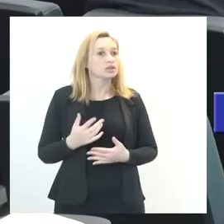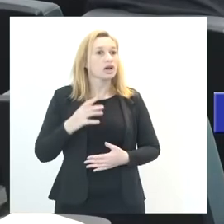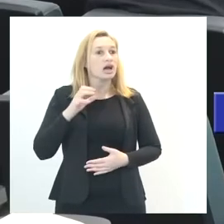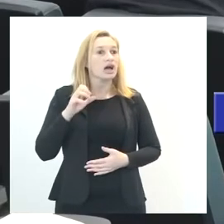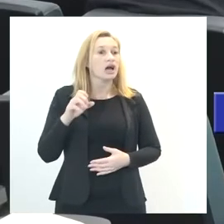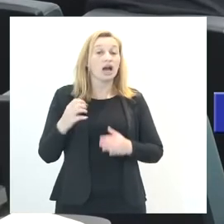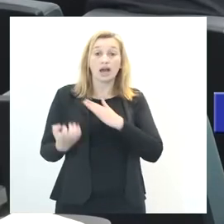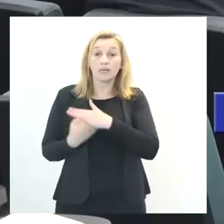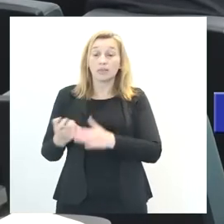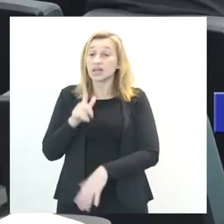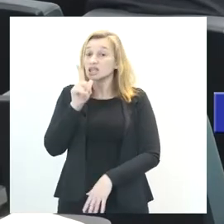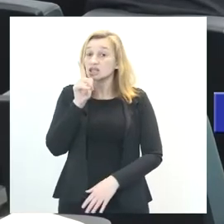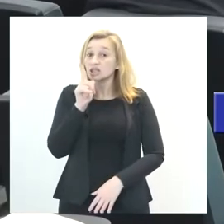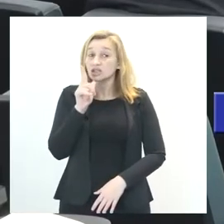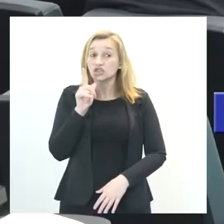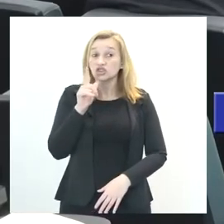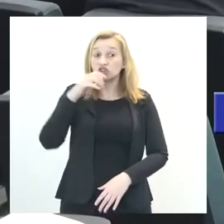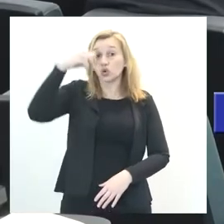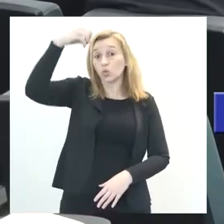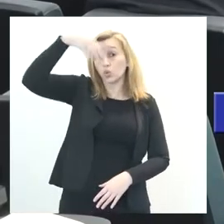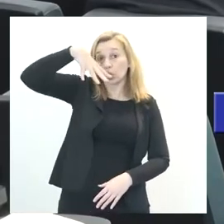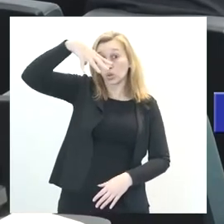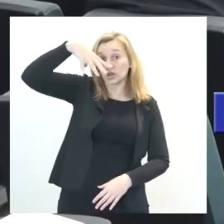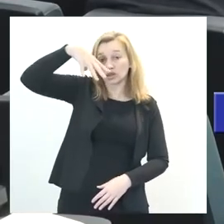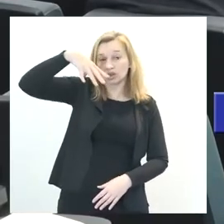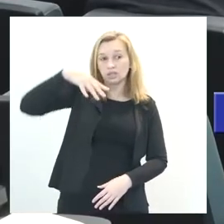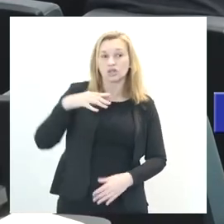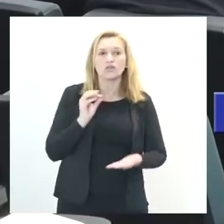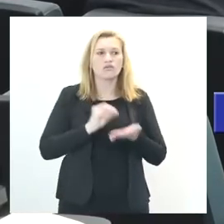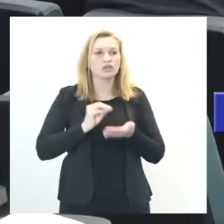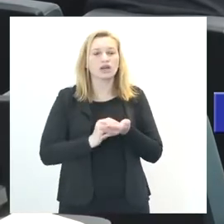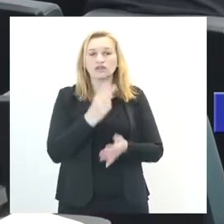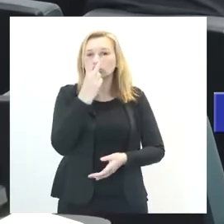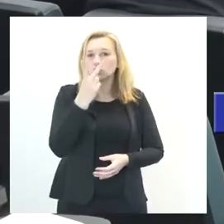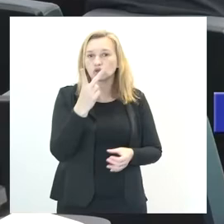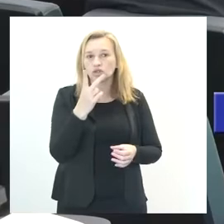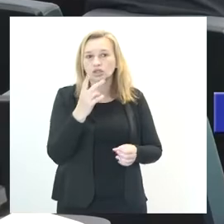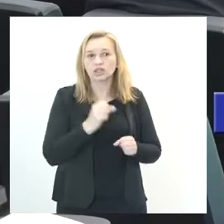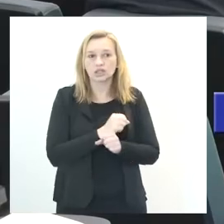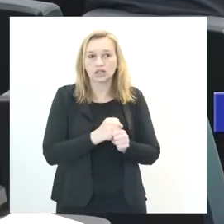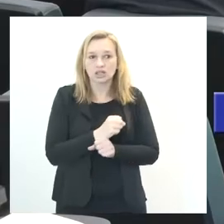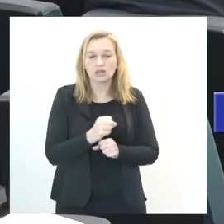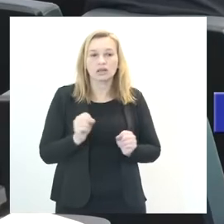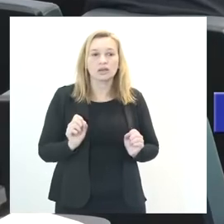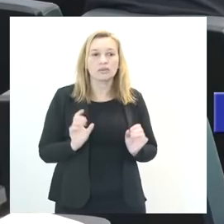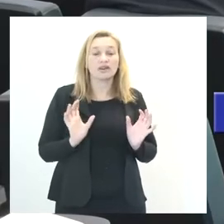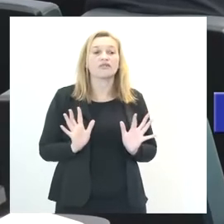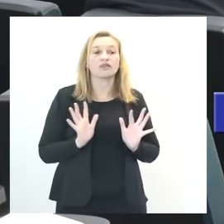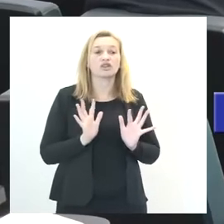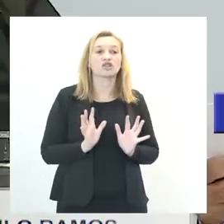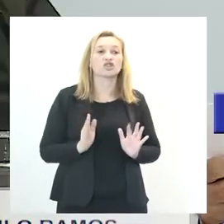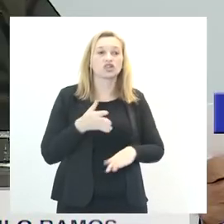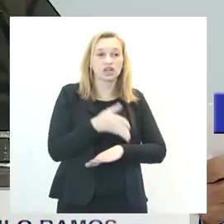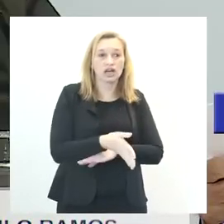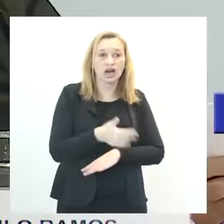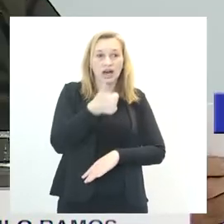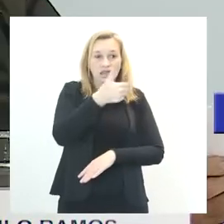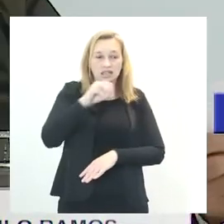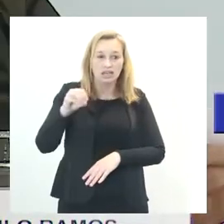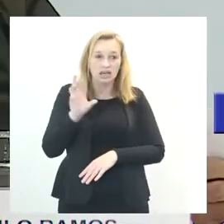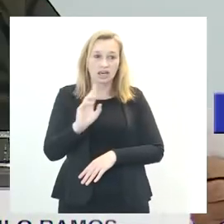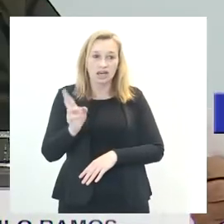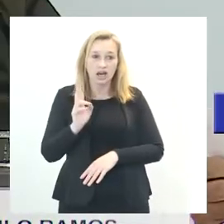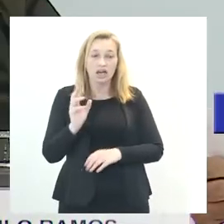Light 100 anos quando faltavam dois anos para completar 100 anos shigeaki ueki